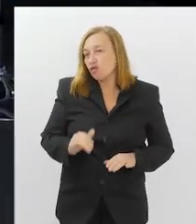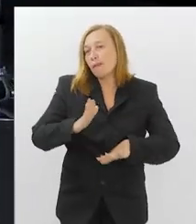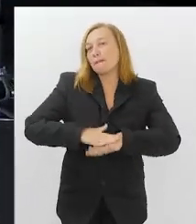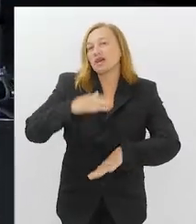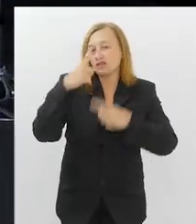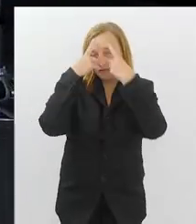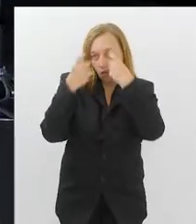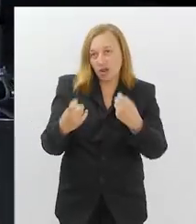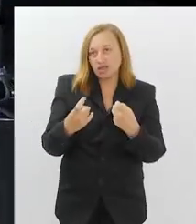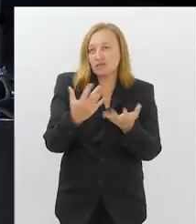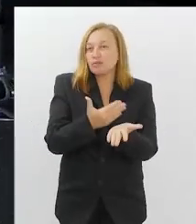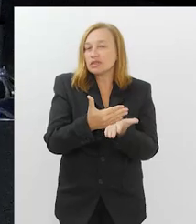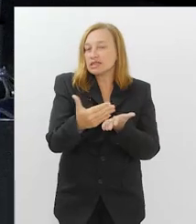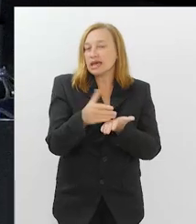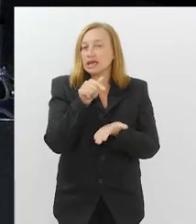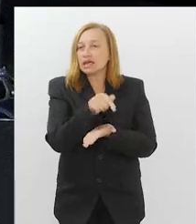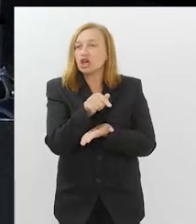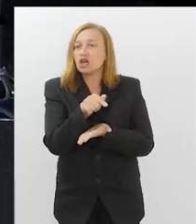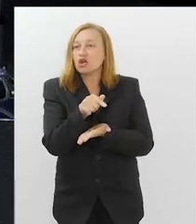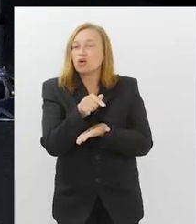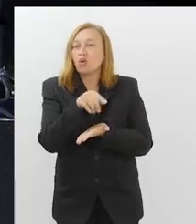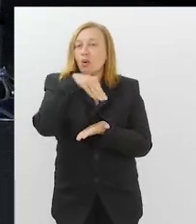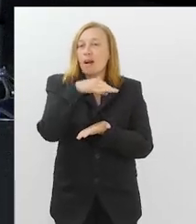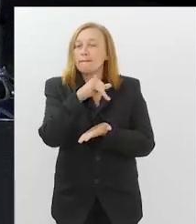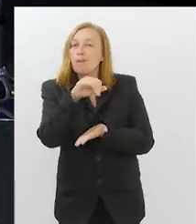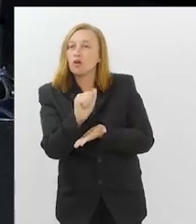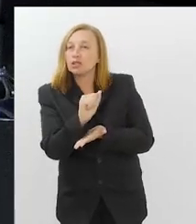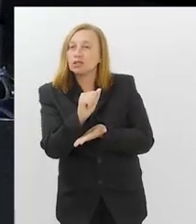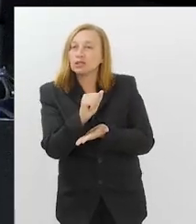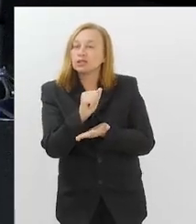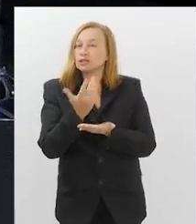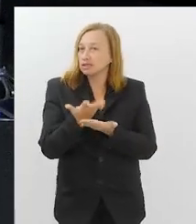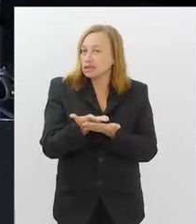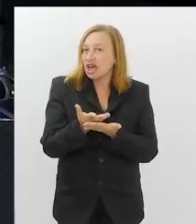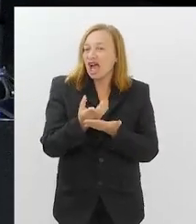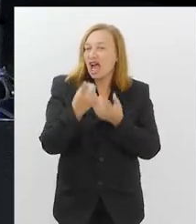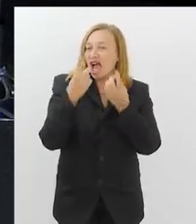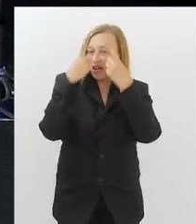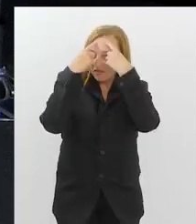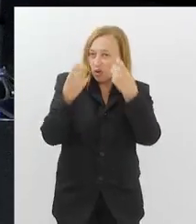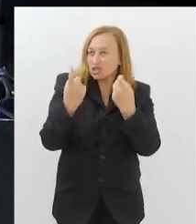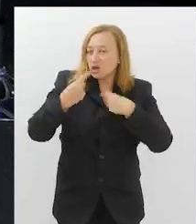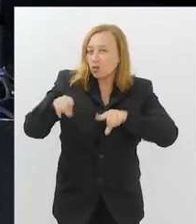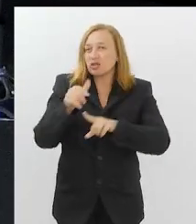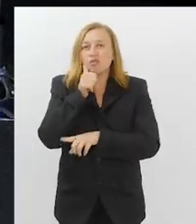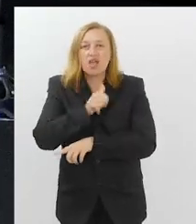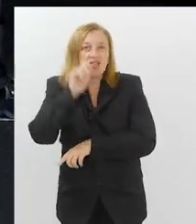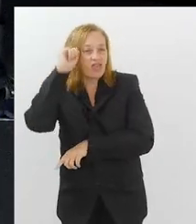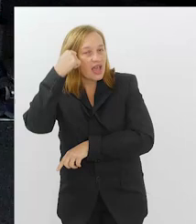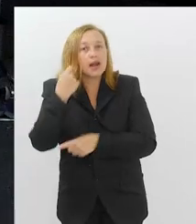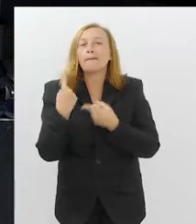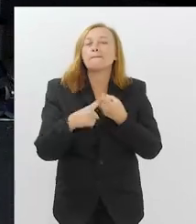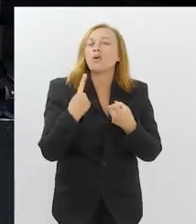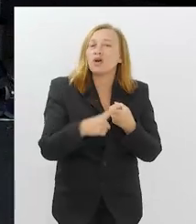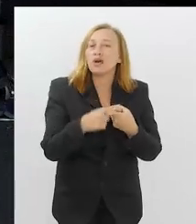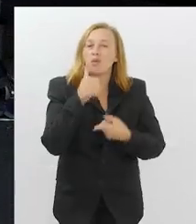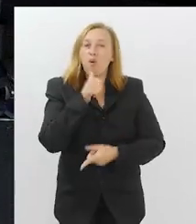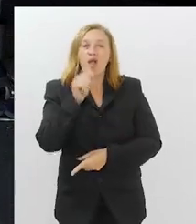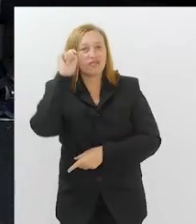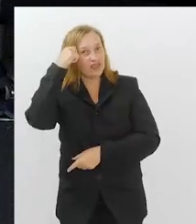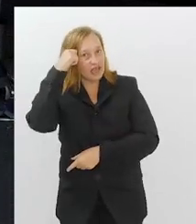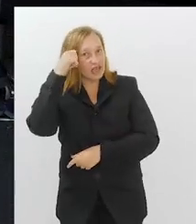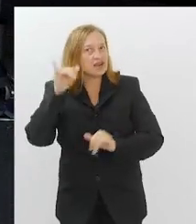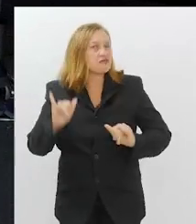mais violência. Vamos começar aqui com a Mônica Alexandre. Esse dado a violência contra a mulher negra. Por que a